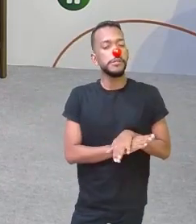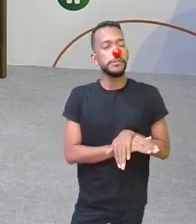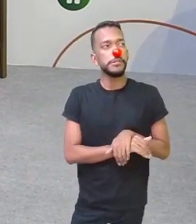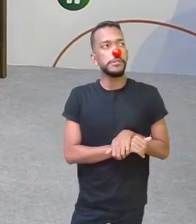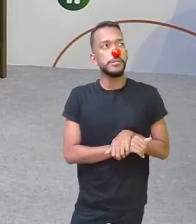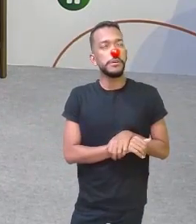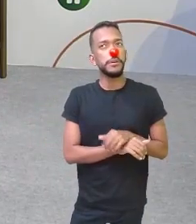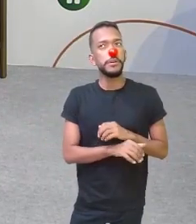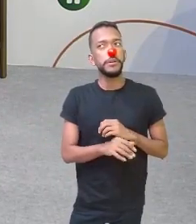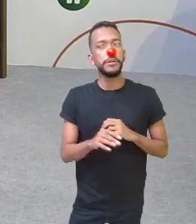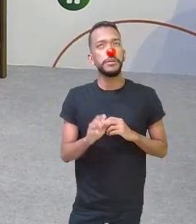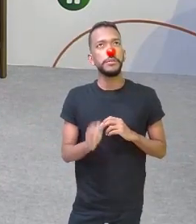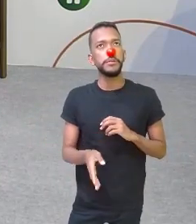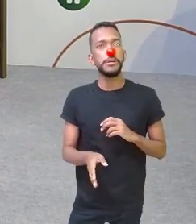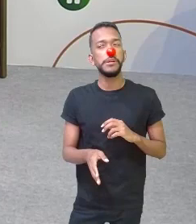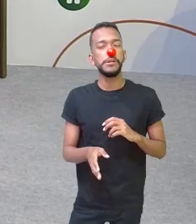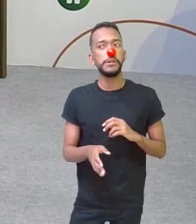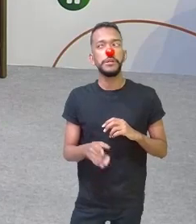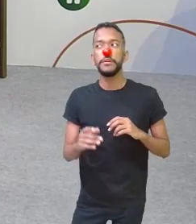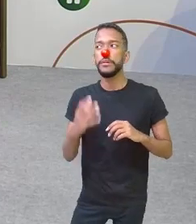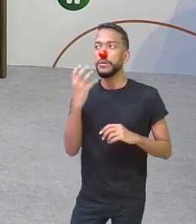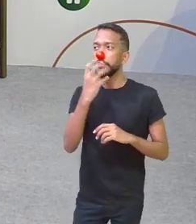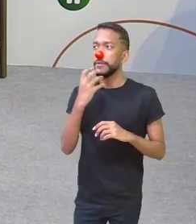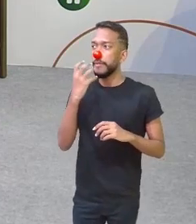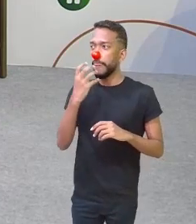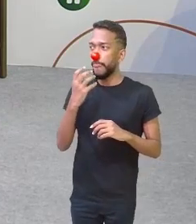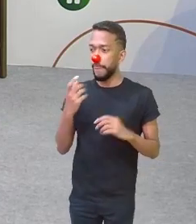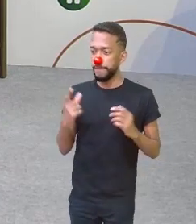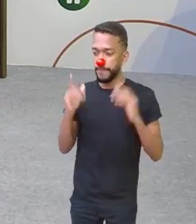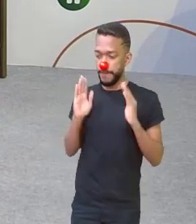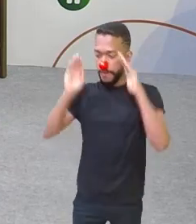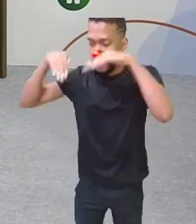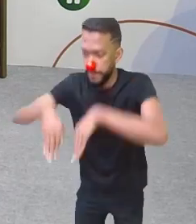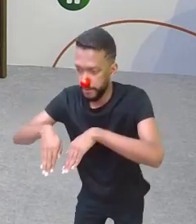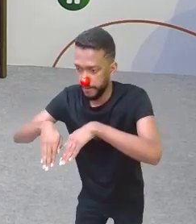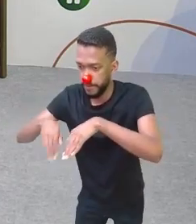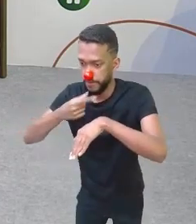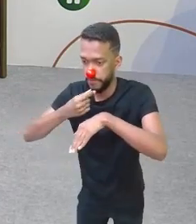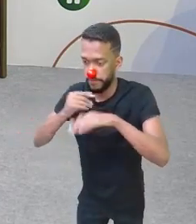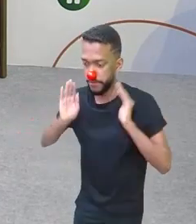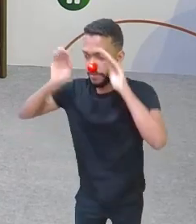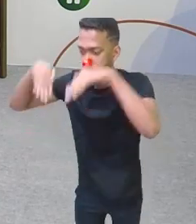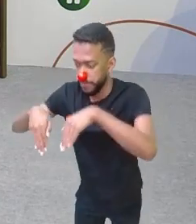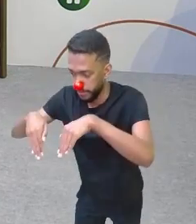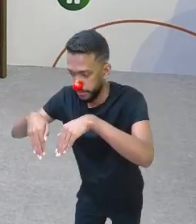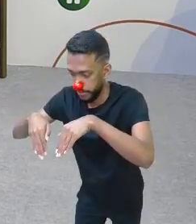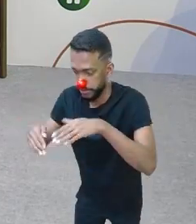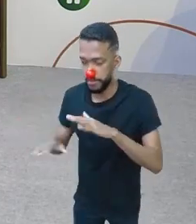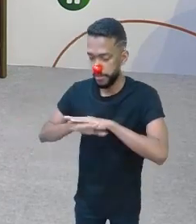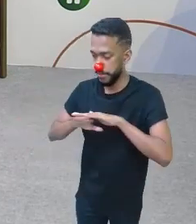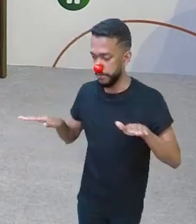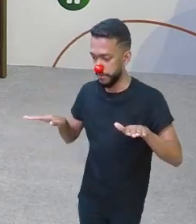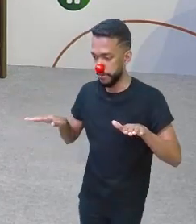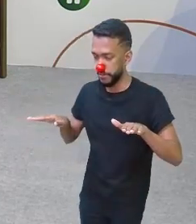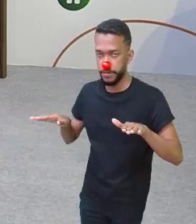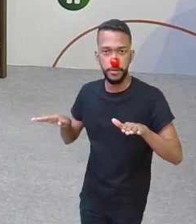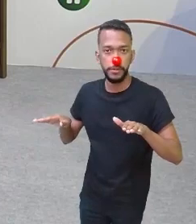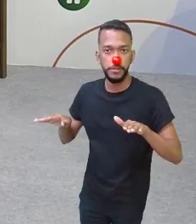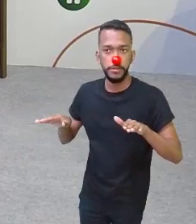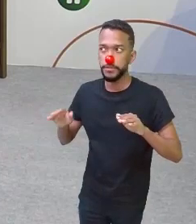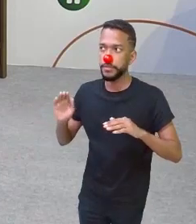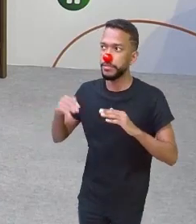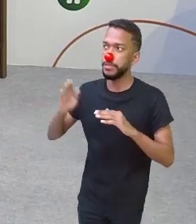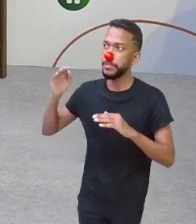Que vai... E aí ela canta e os homens vão para dentro do rio e não volta nunca mais. Que